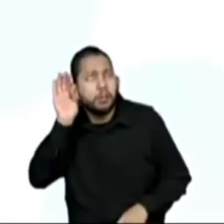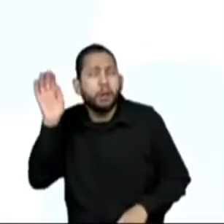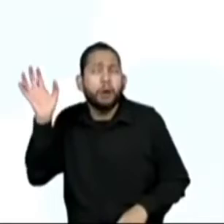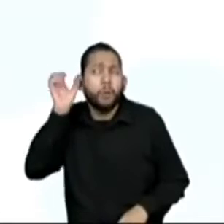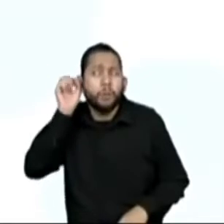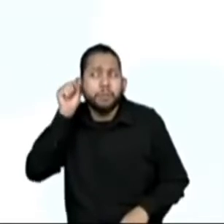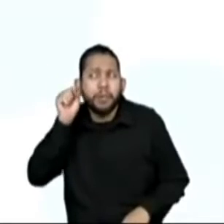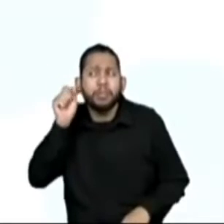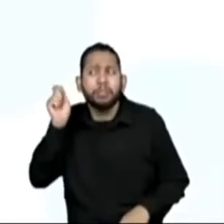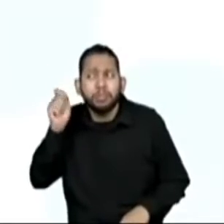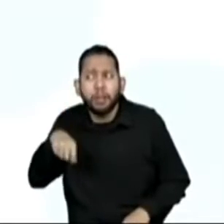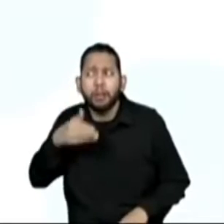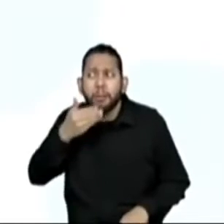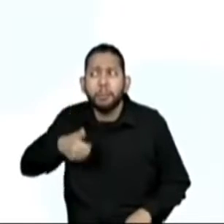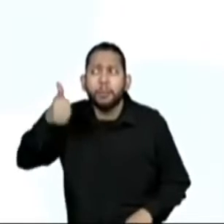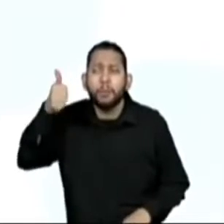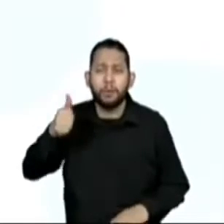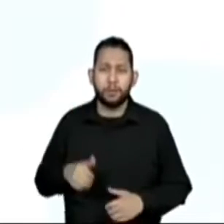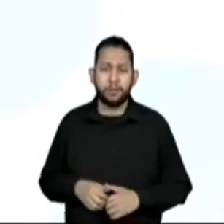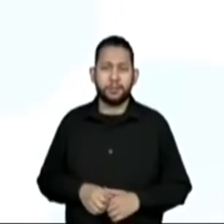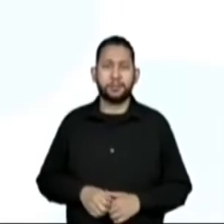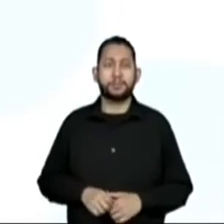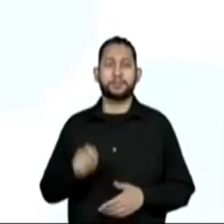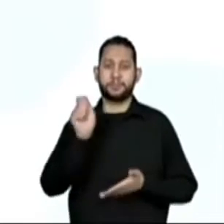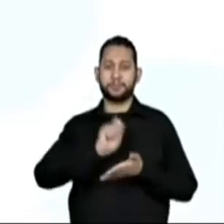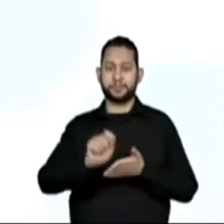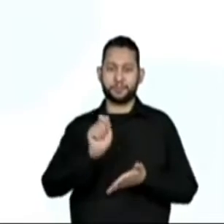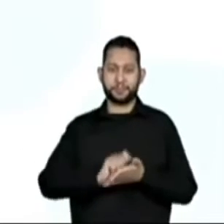outra página, tá?